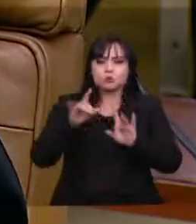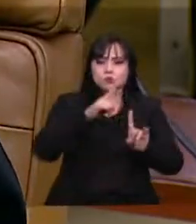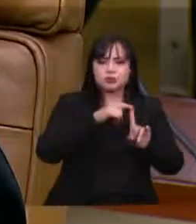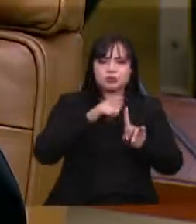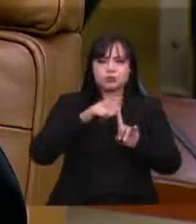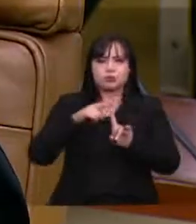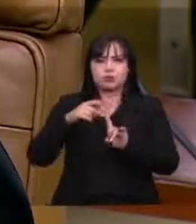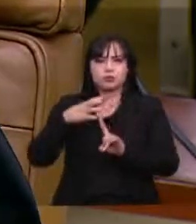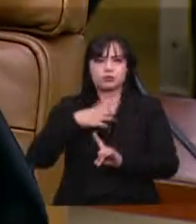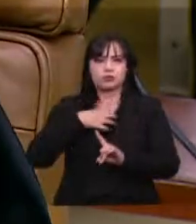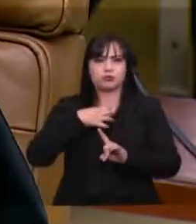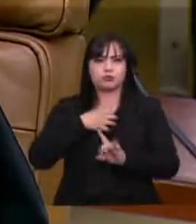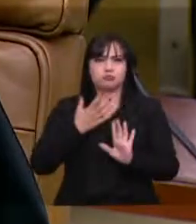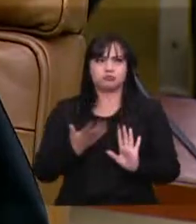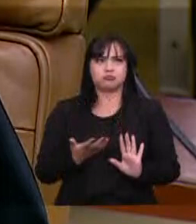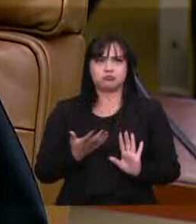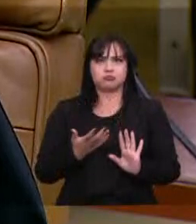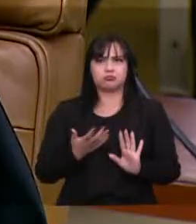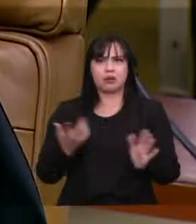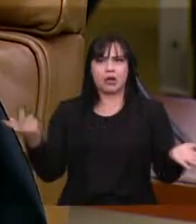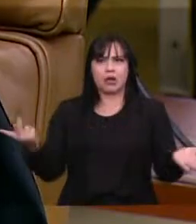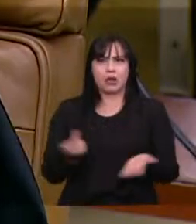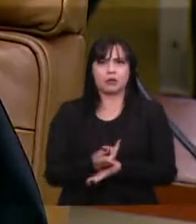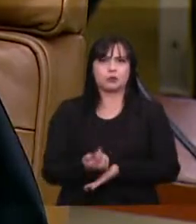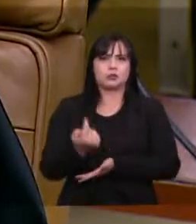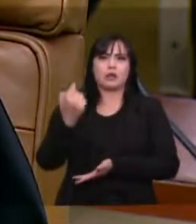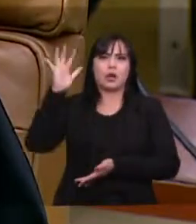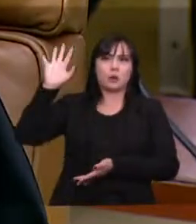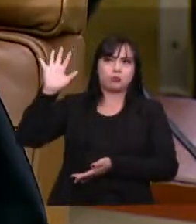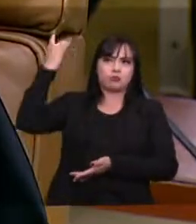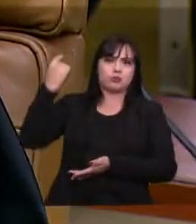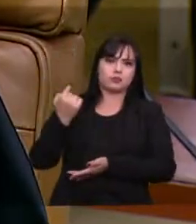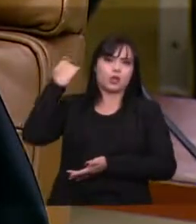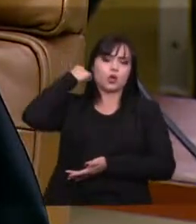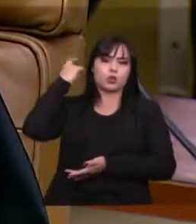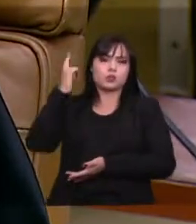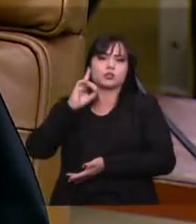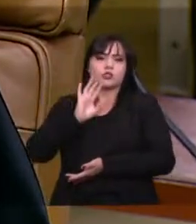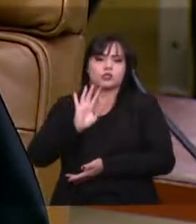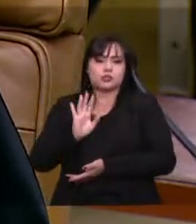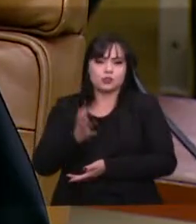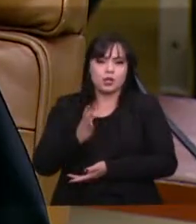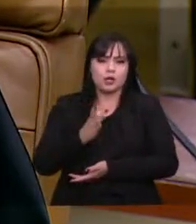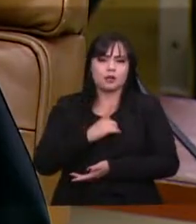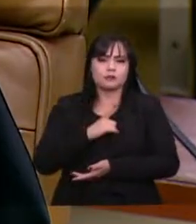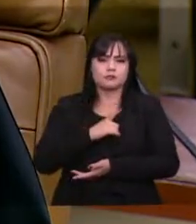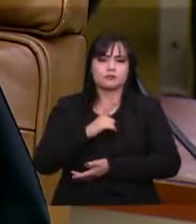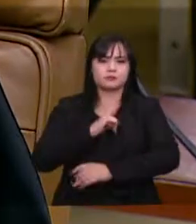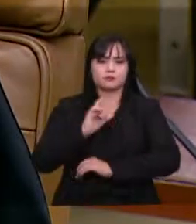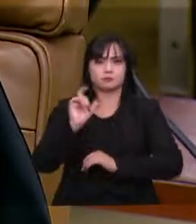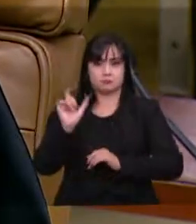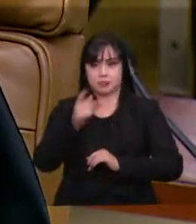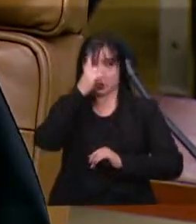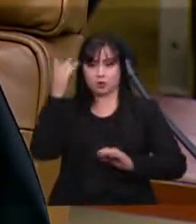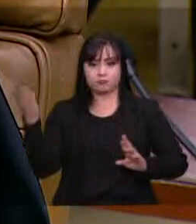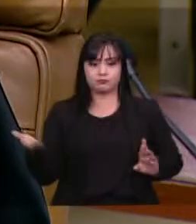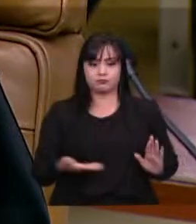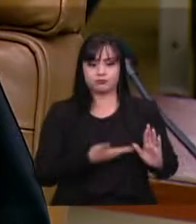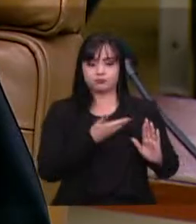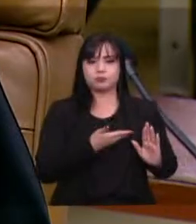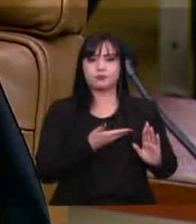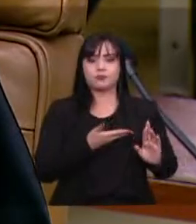os atos anteriores de fracionamento de depósito em quantas correntes do aludido acusado